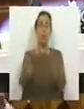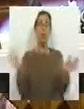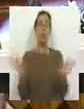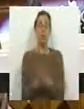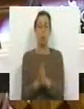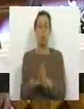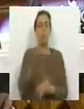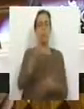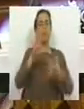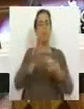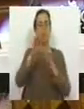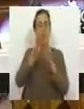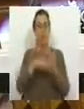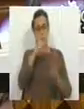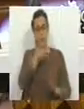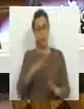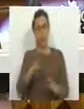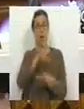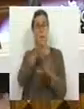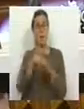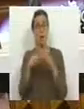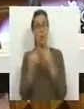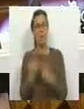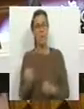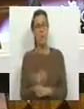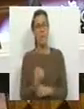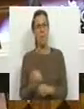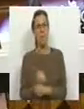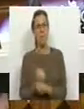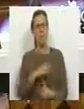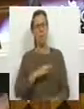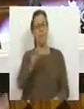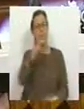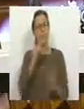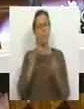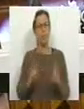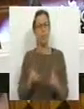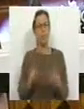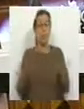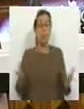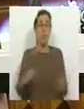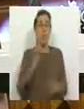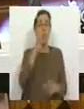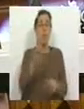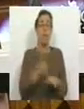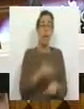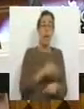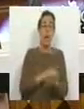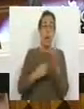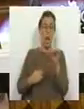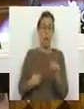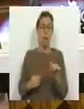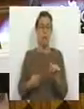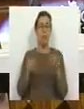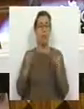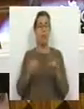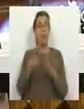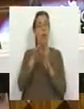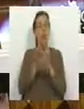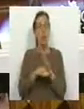Todos no âmbito do Programa Operacional Inclusão Social e Emprego. Sr. Ministro, face àquilo que disse anteriormente,